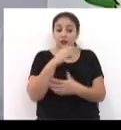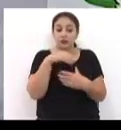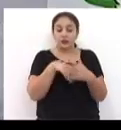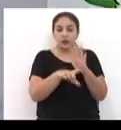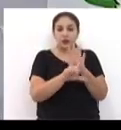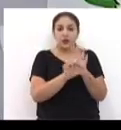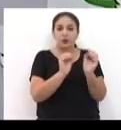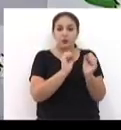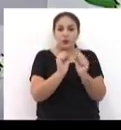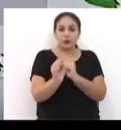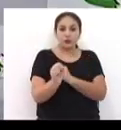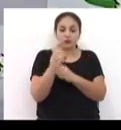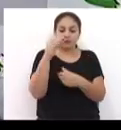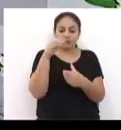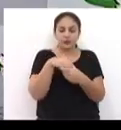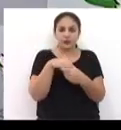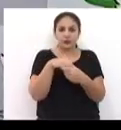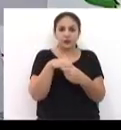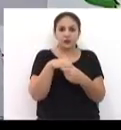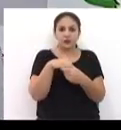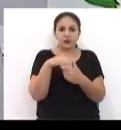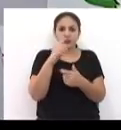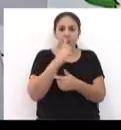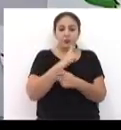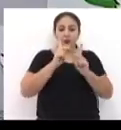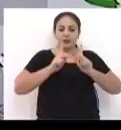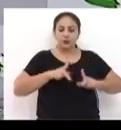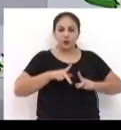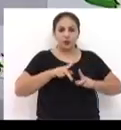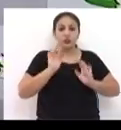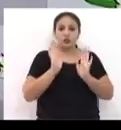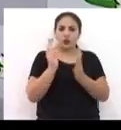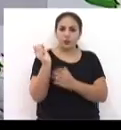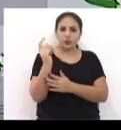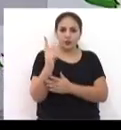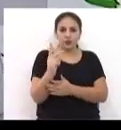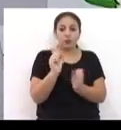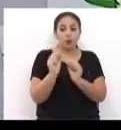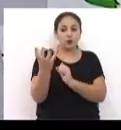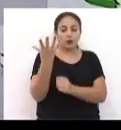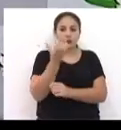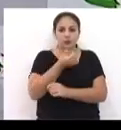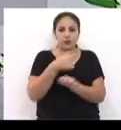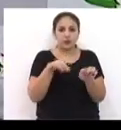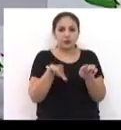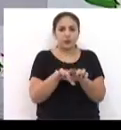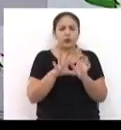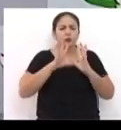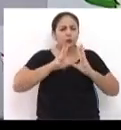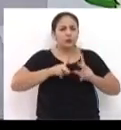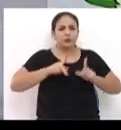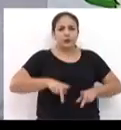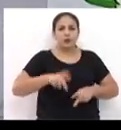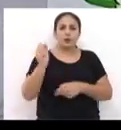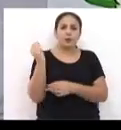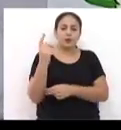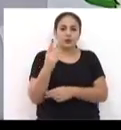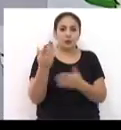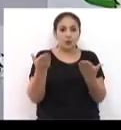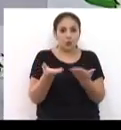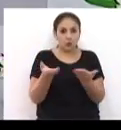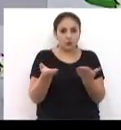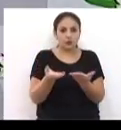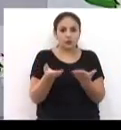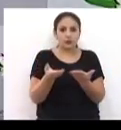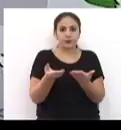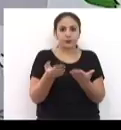e podendo ser incorporada também aos proventos dos inativos, porque todos os aposentados que hoje